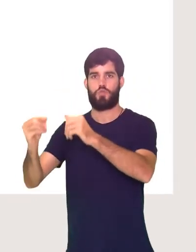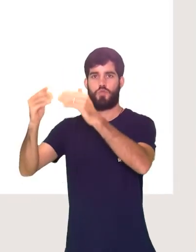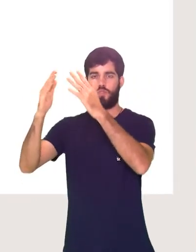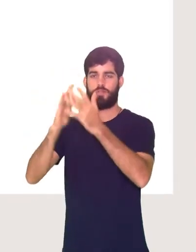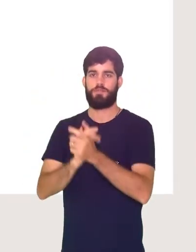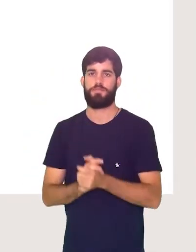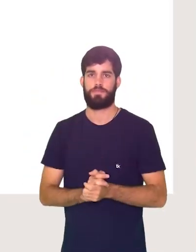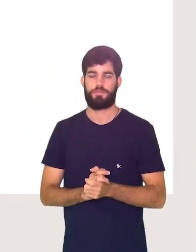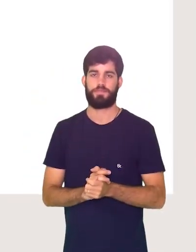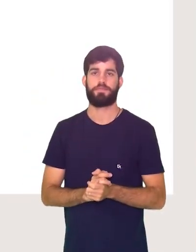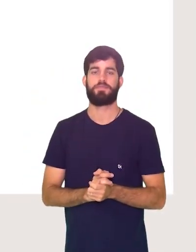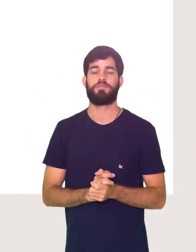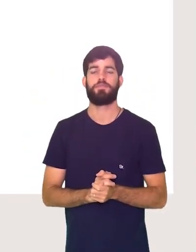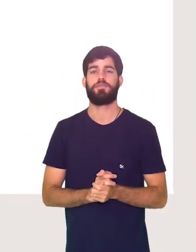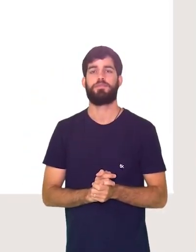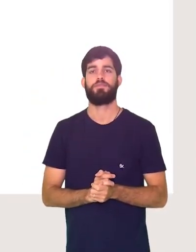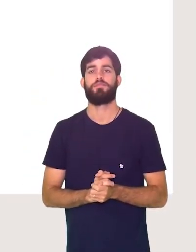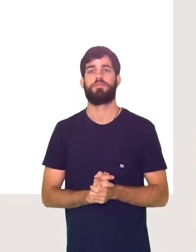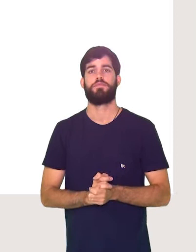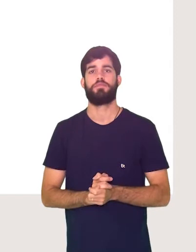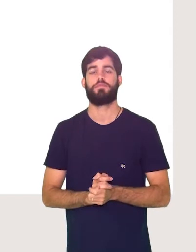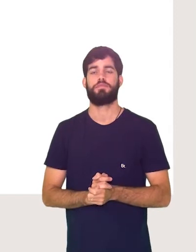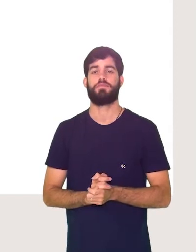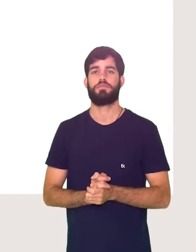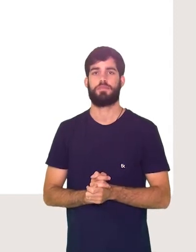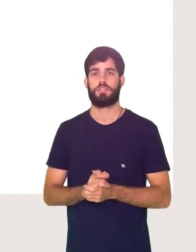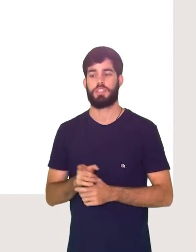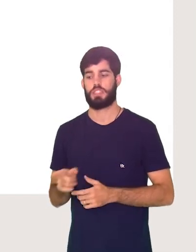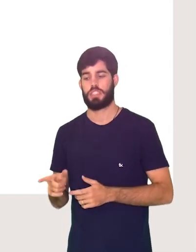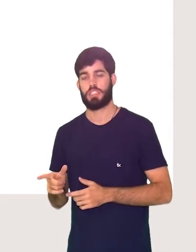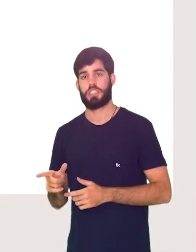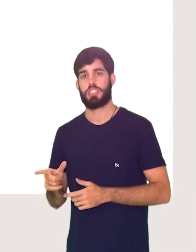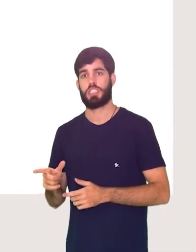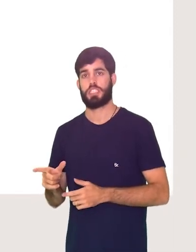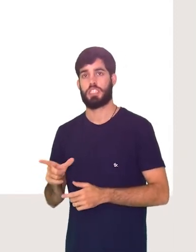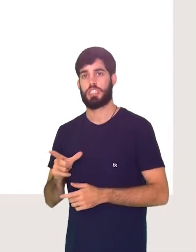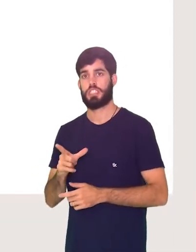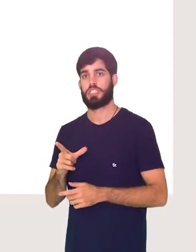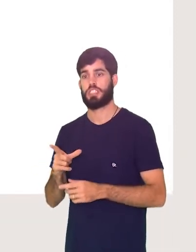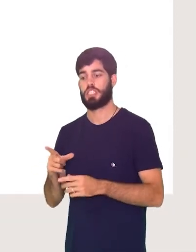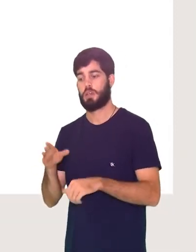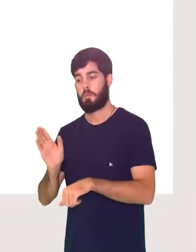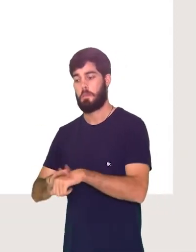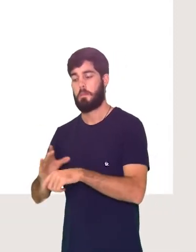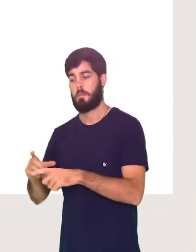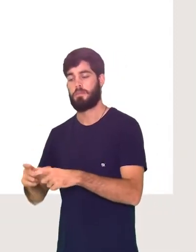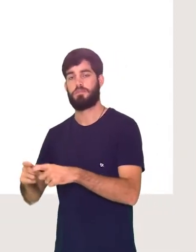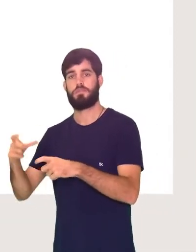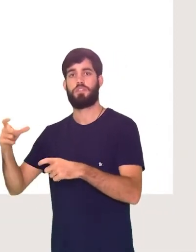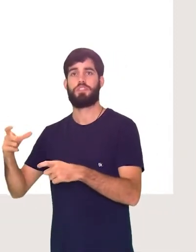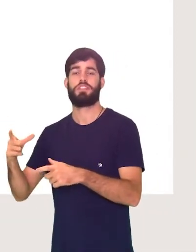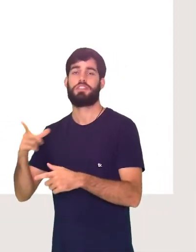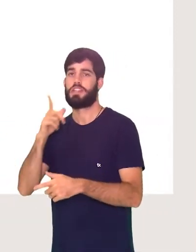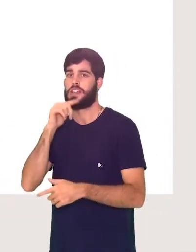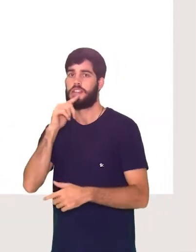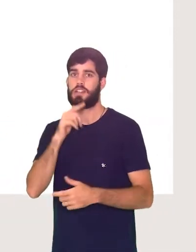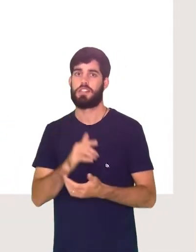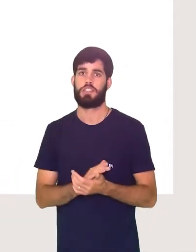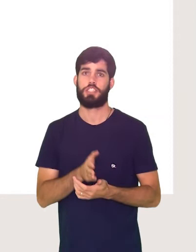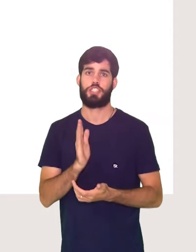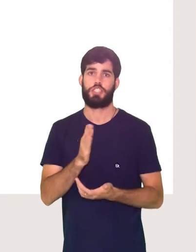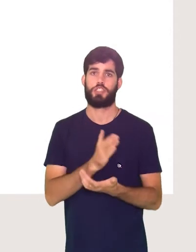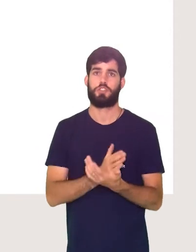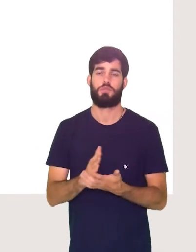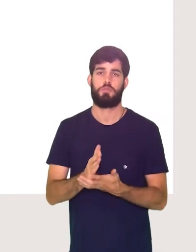para vapor. Então a temperatura de fusão do CO2 é maior do que o da água. Aí já está errado, né, gente? Já começa a